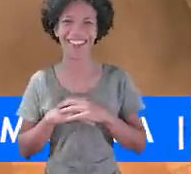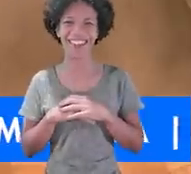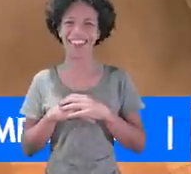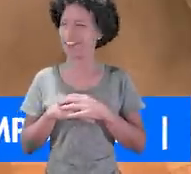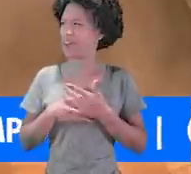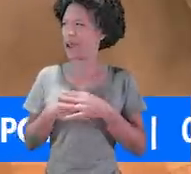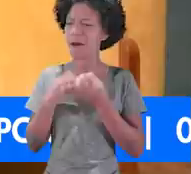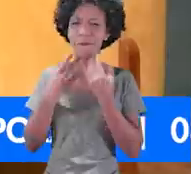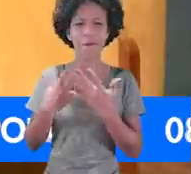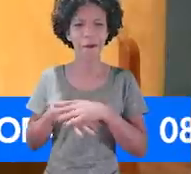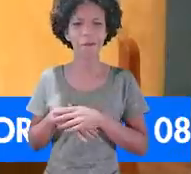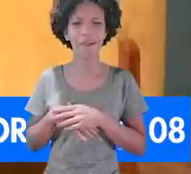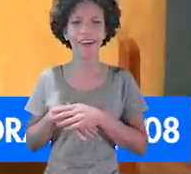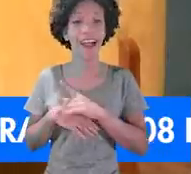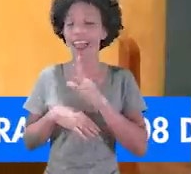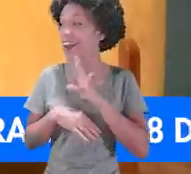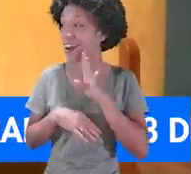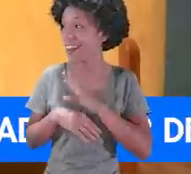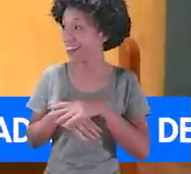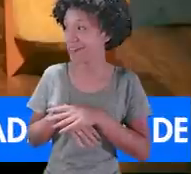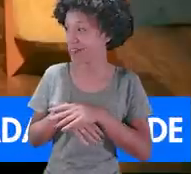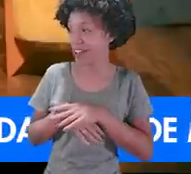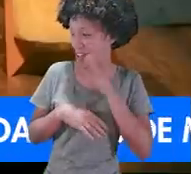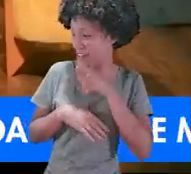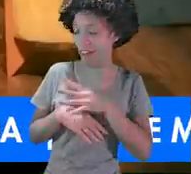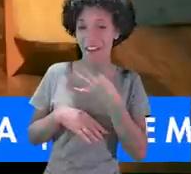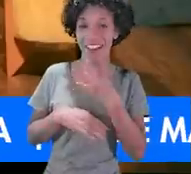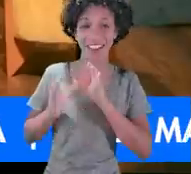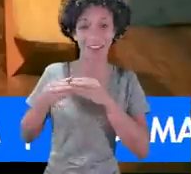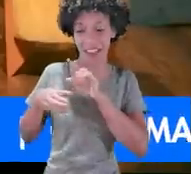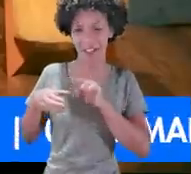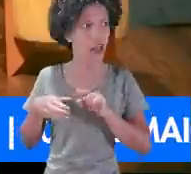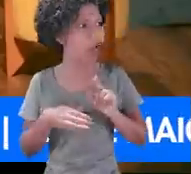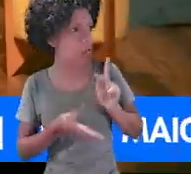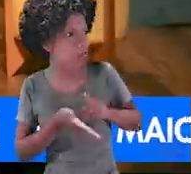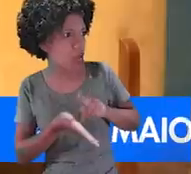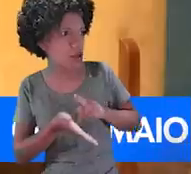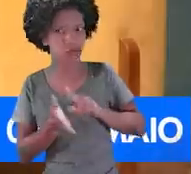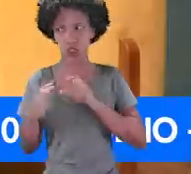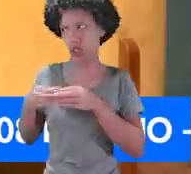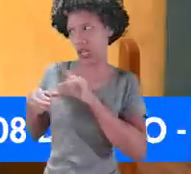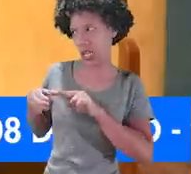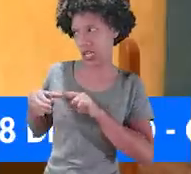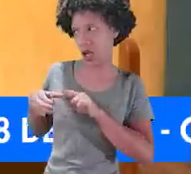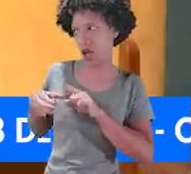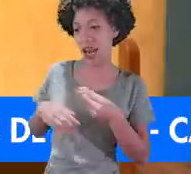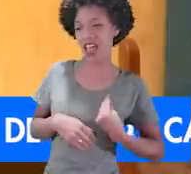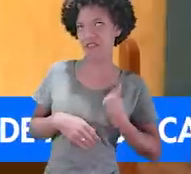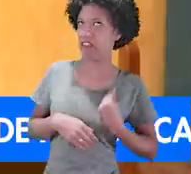velho. Ele é legal. Muito bom, mano. Esse é um dos caras mais legais que eu já vi dessa geração. Sério? Não, da geração, sim. Obrigado. Mas da minha vida, você tá